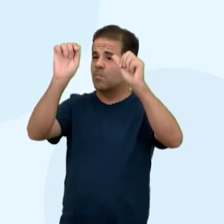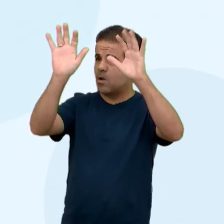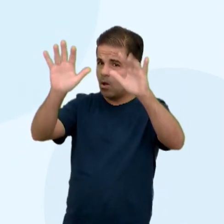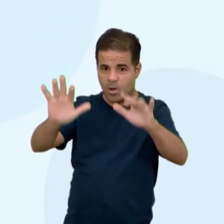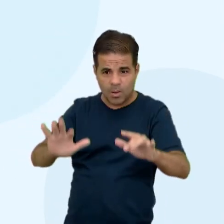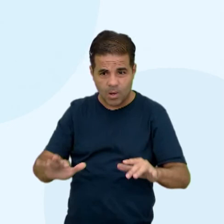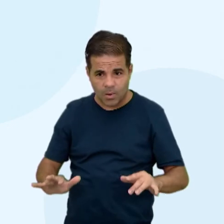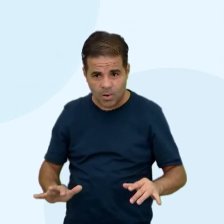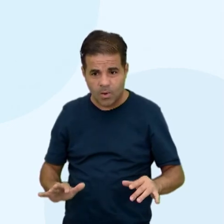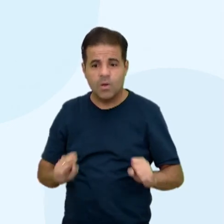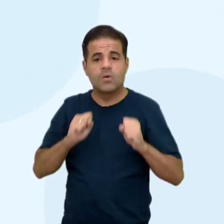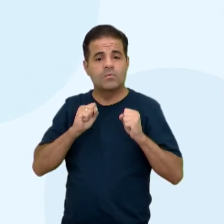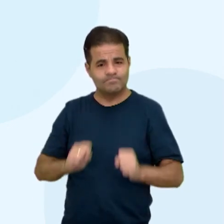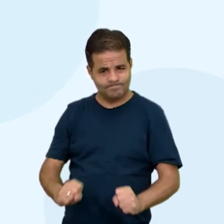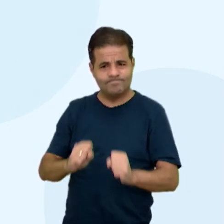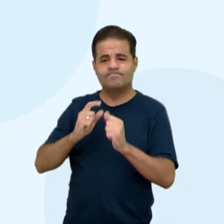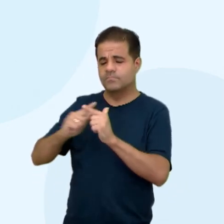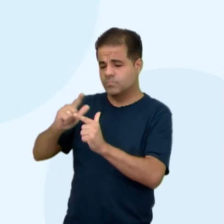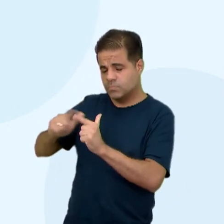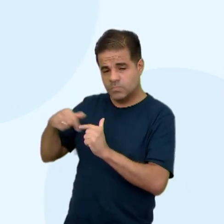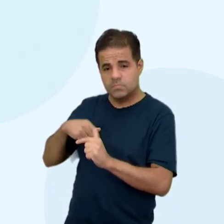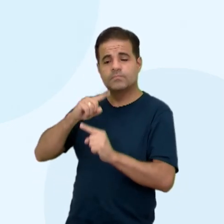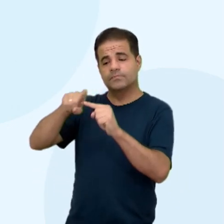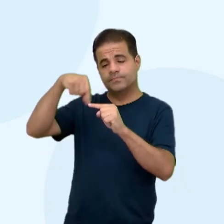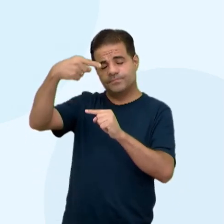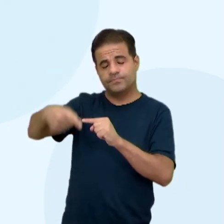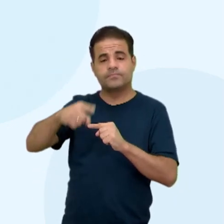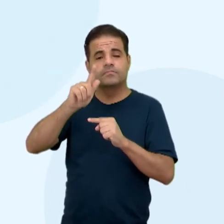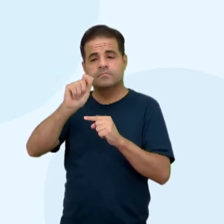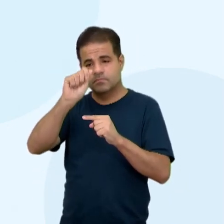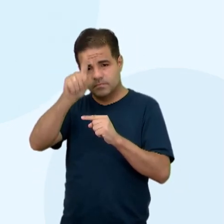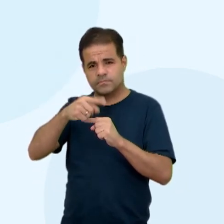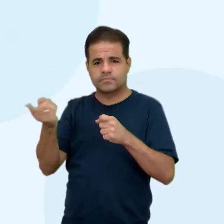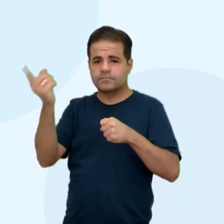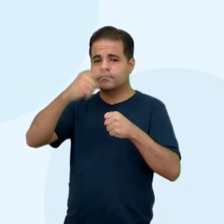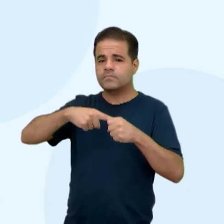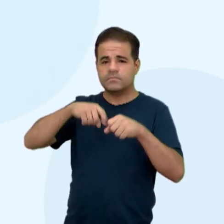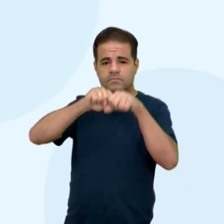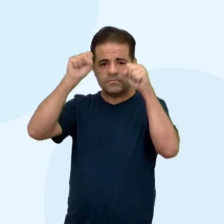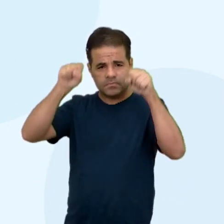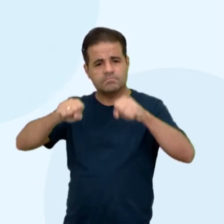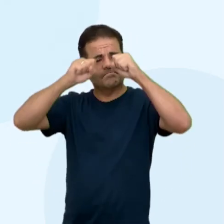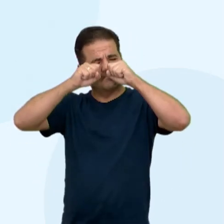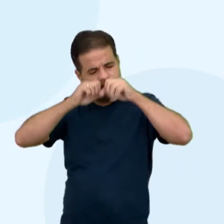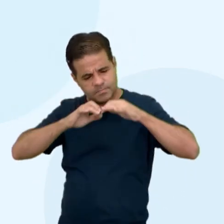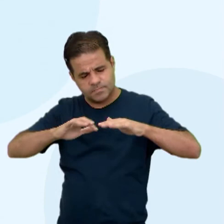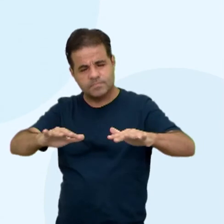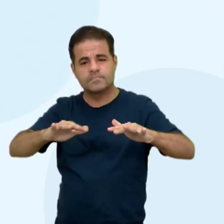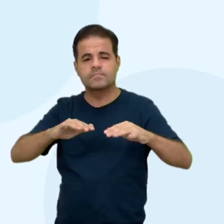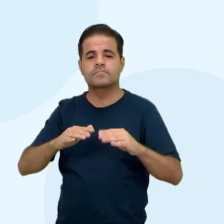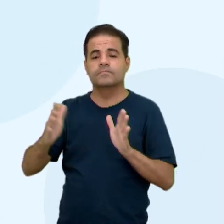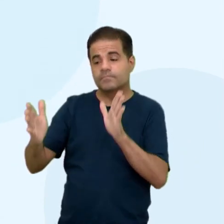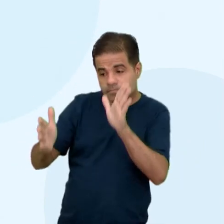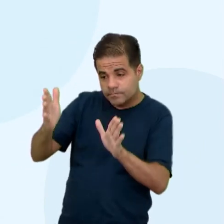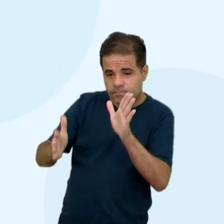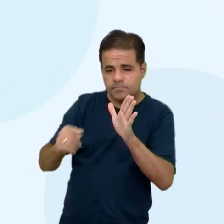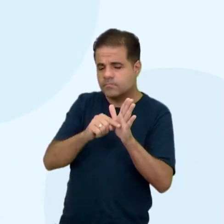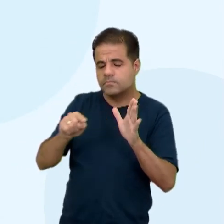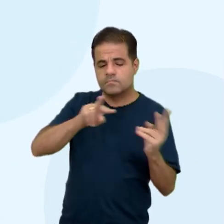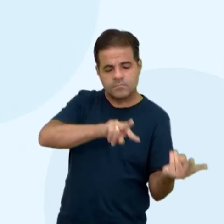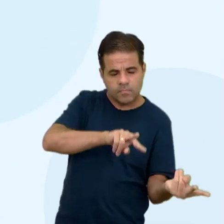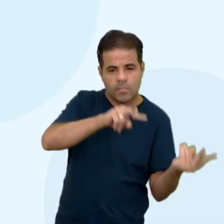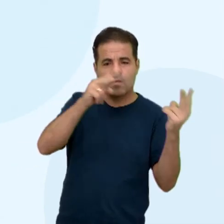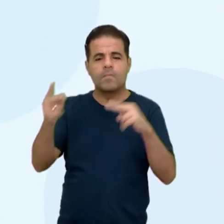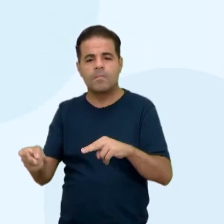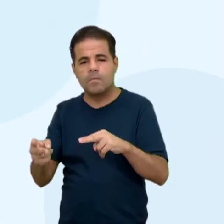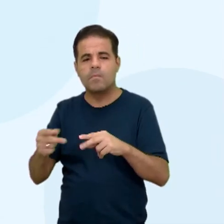ó, tem um problema aqui, né? E depois o gás volta ao sistema, tá certo? Então, olha aqui, ó, parte é